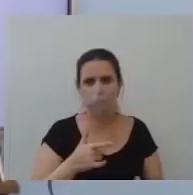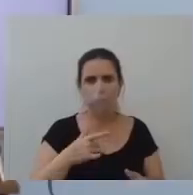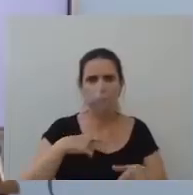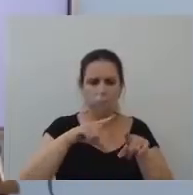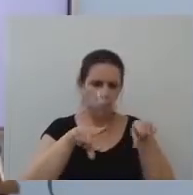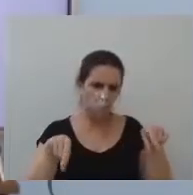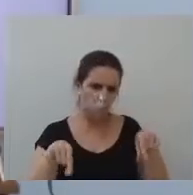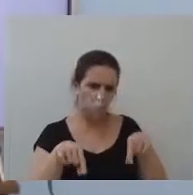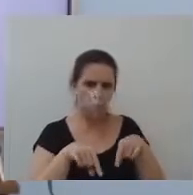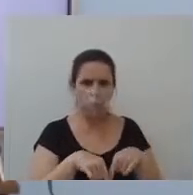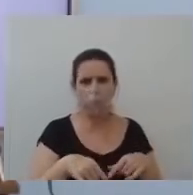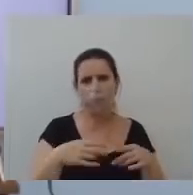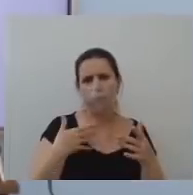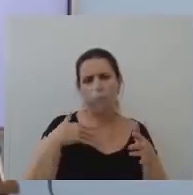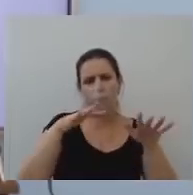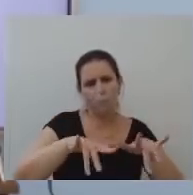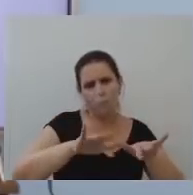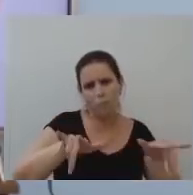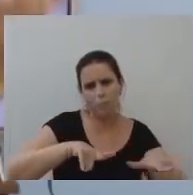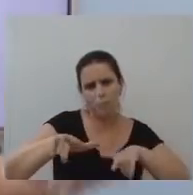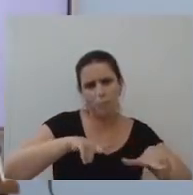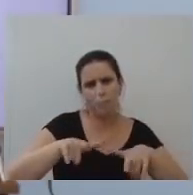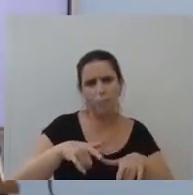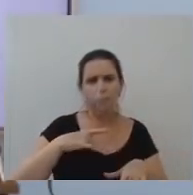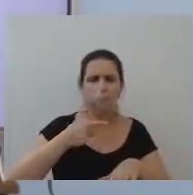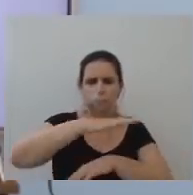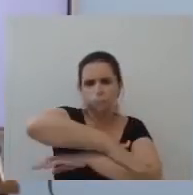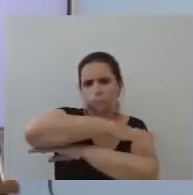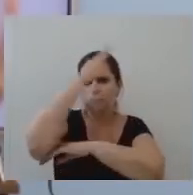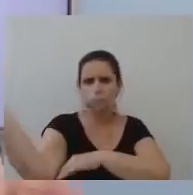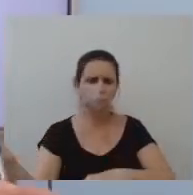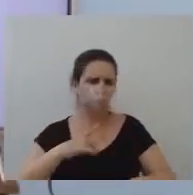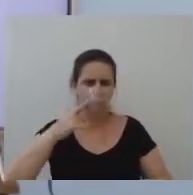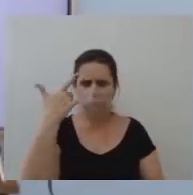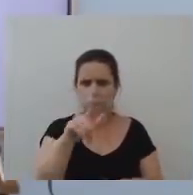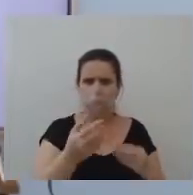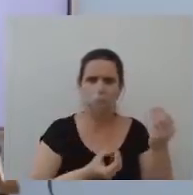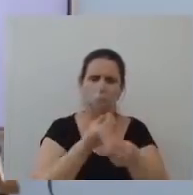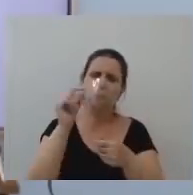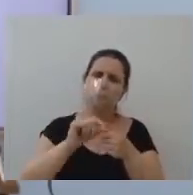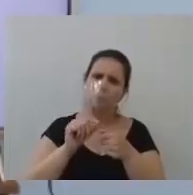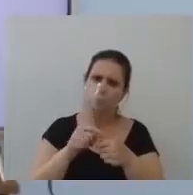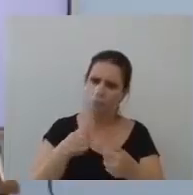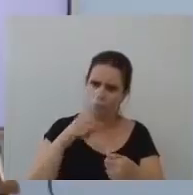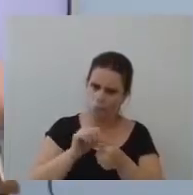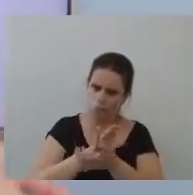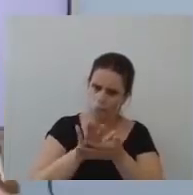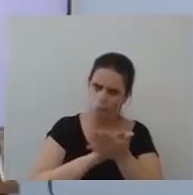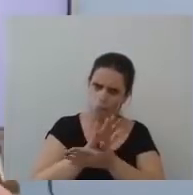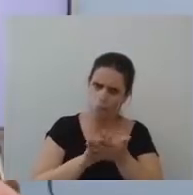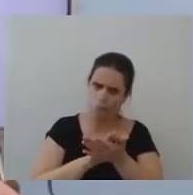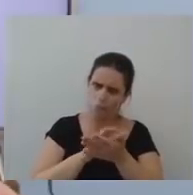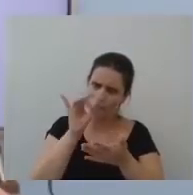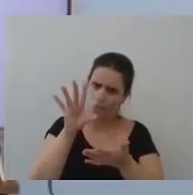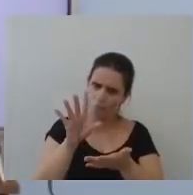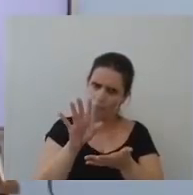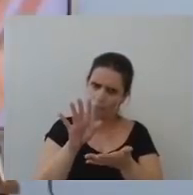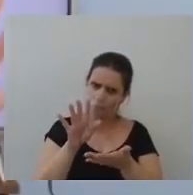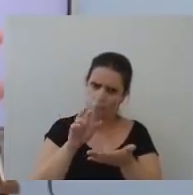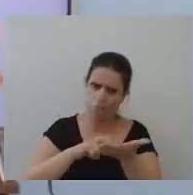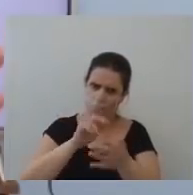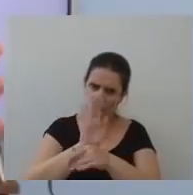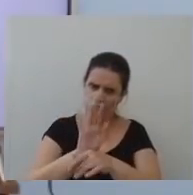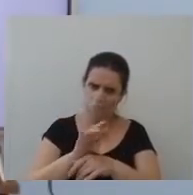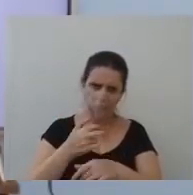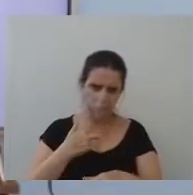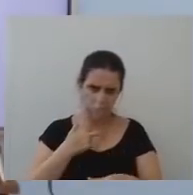meu quarto ou o meu escritório não tem janela, o que é que eu posso fazer? Então eu não gravo ou então eu só posso gravar à noite, então